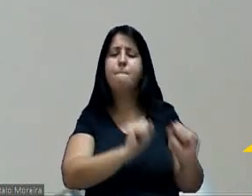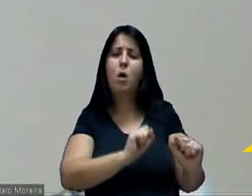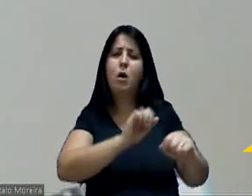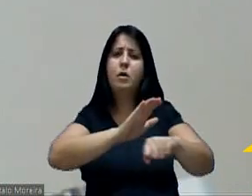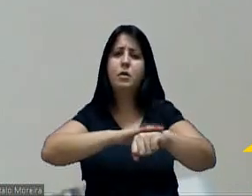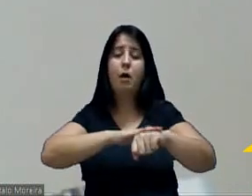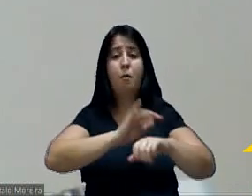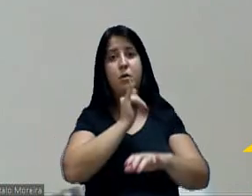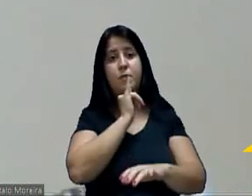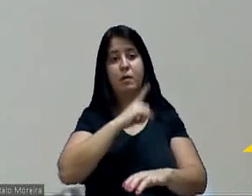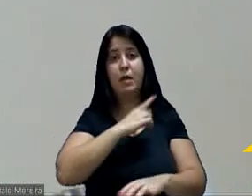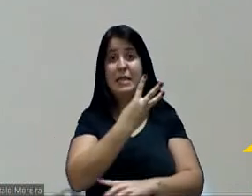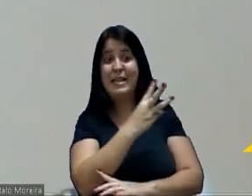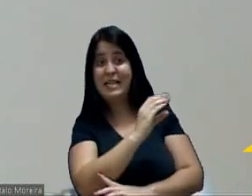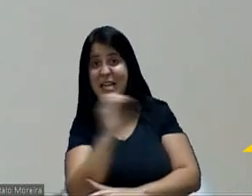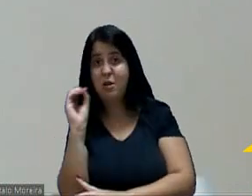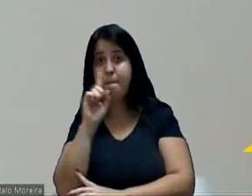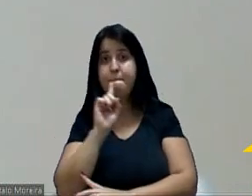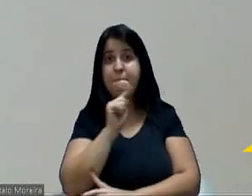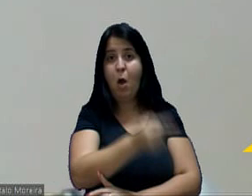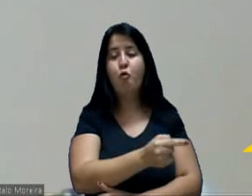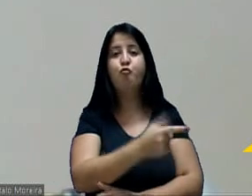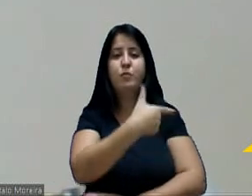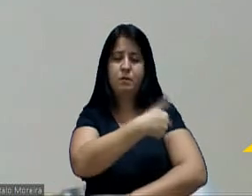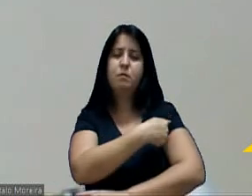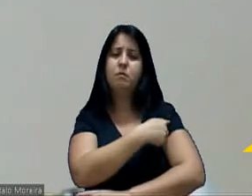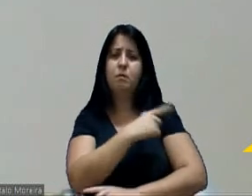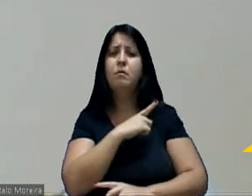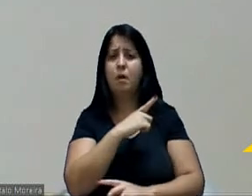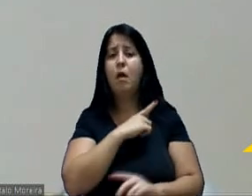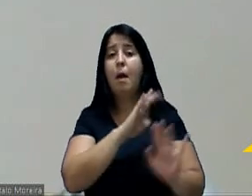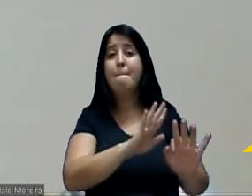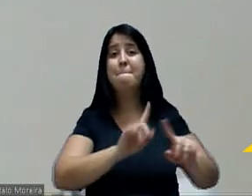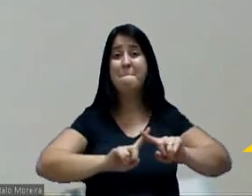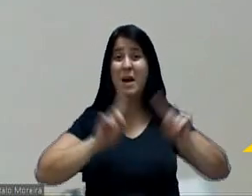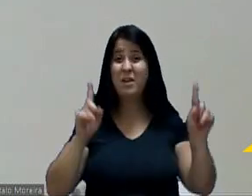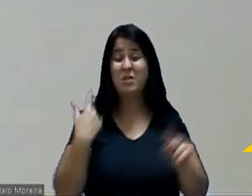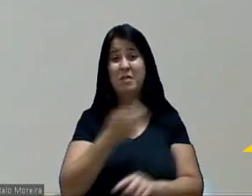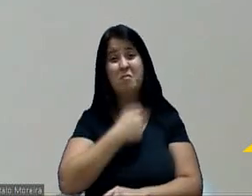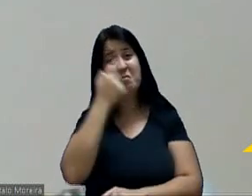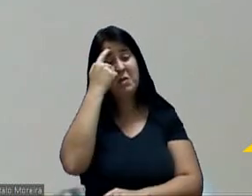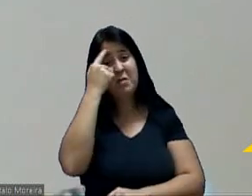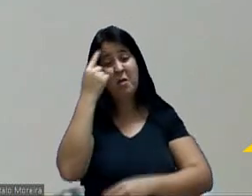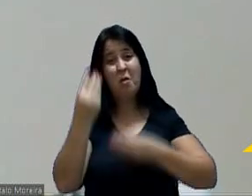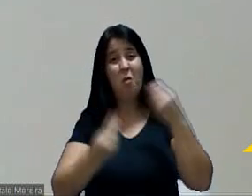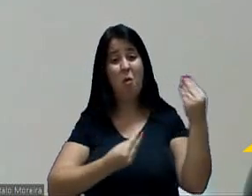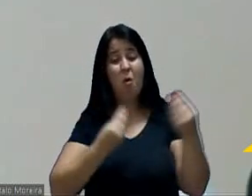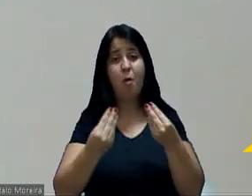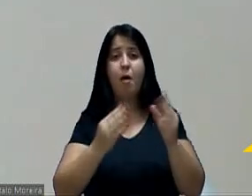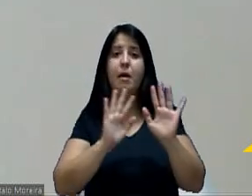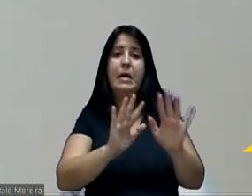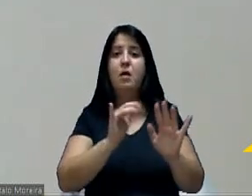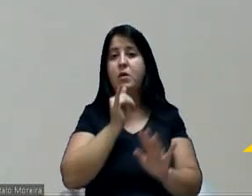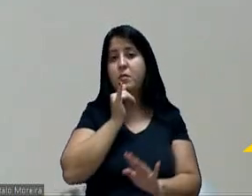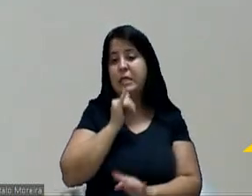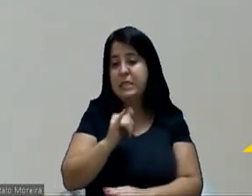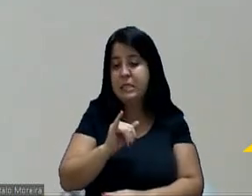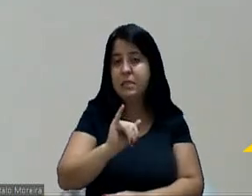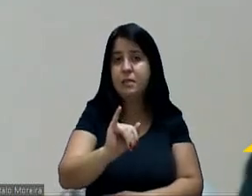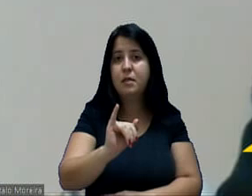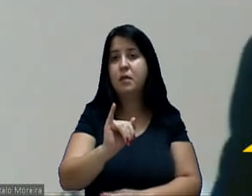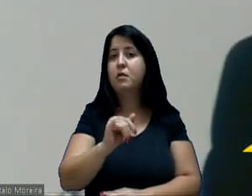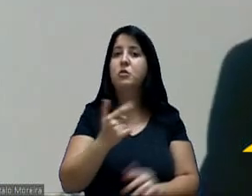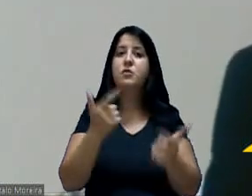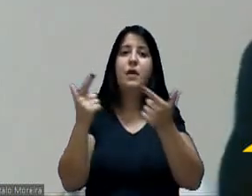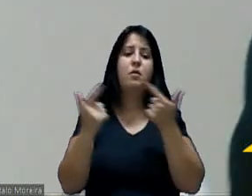mil vacinas. Ele tem essa intenção. A emenda, a gente está tratando de emendas impositivas. Se nós não tivéssemos emenda positiva,